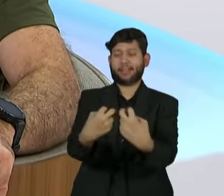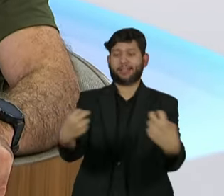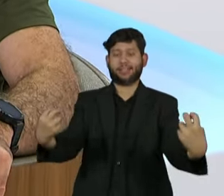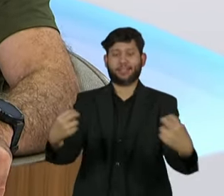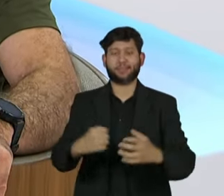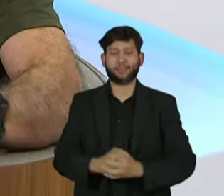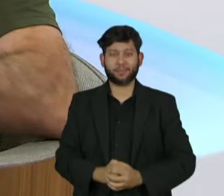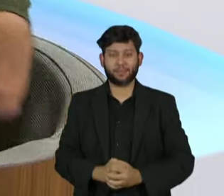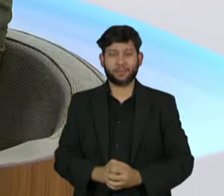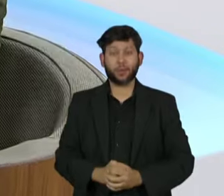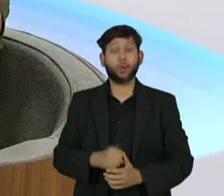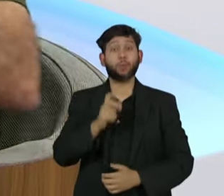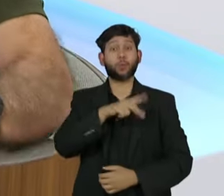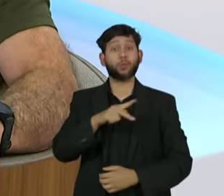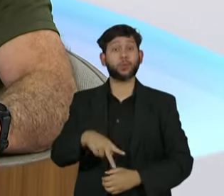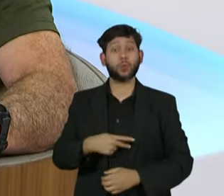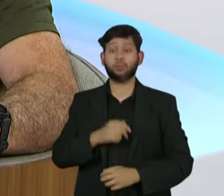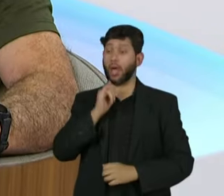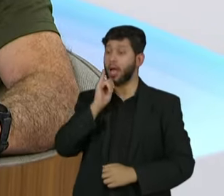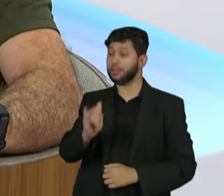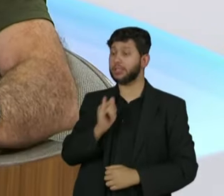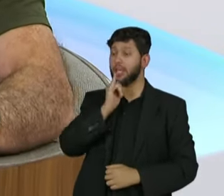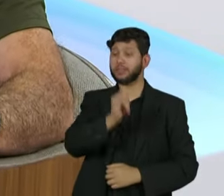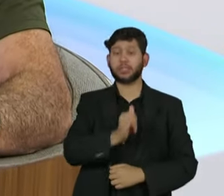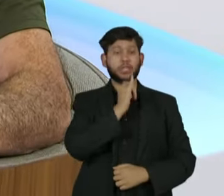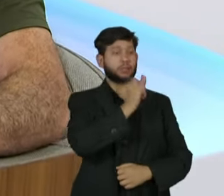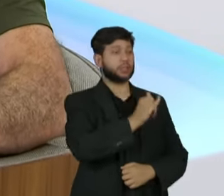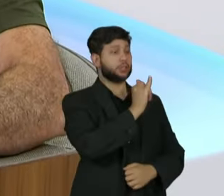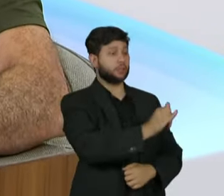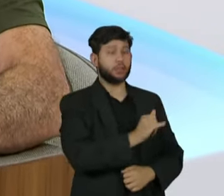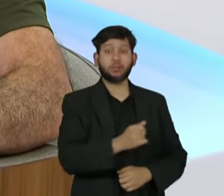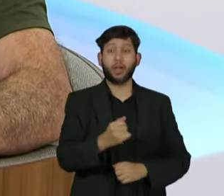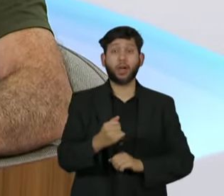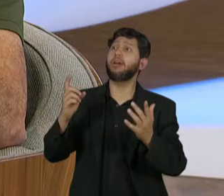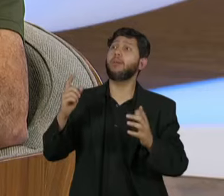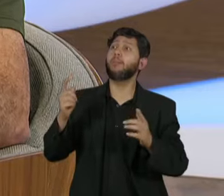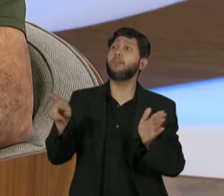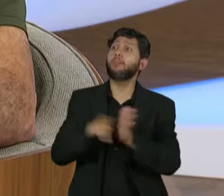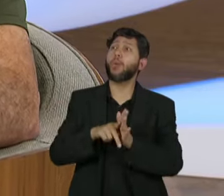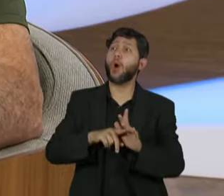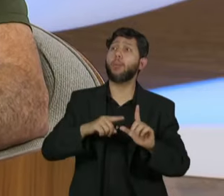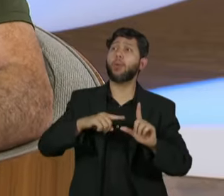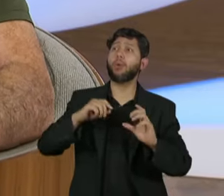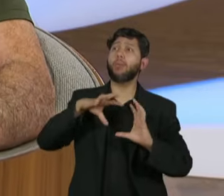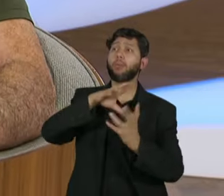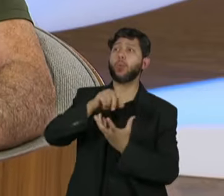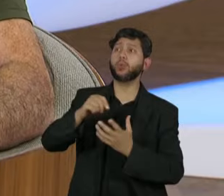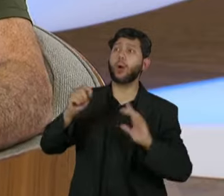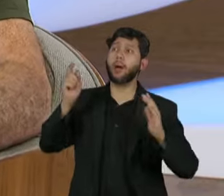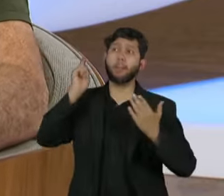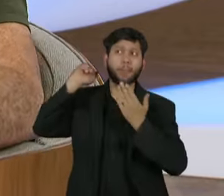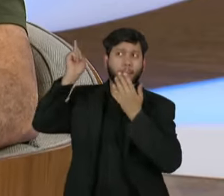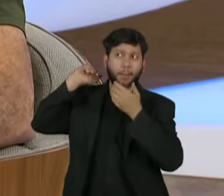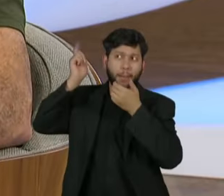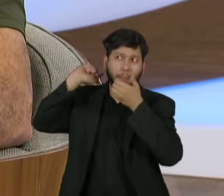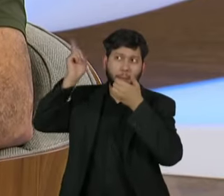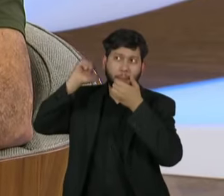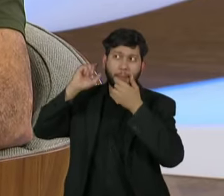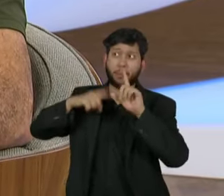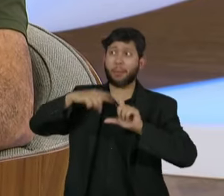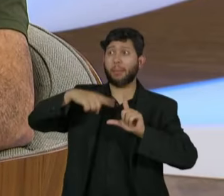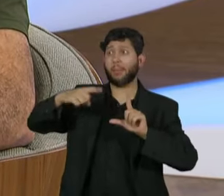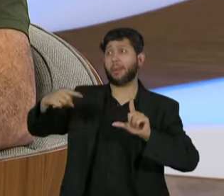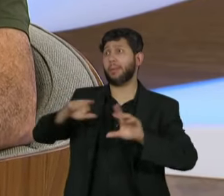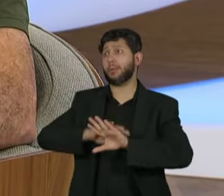na frente para dizer coisas que eles têm que repetir nas provas isso aí tá resolvido esse é o processo de